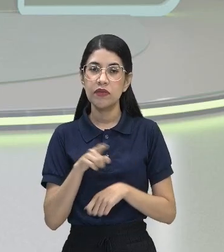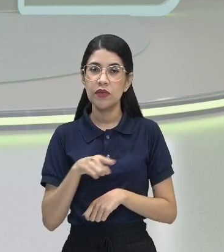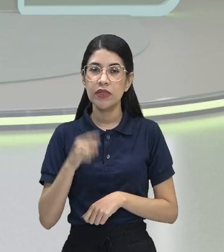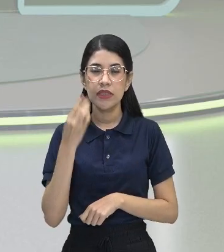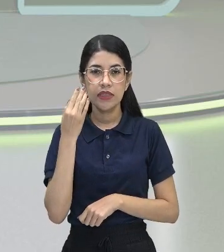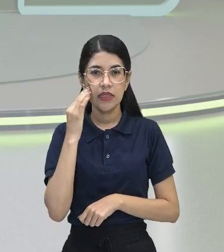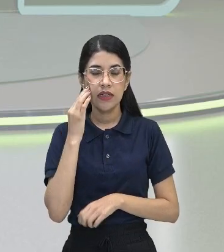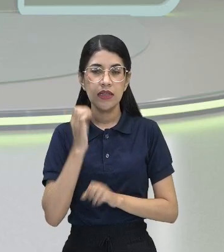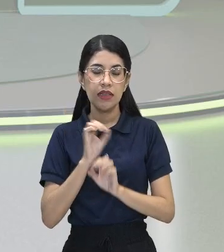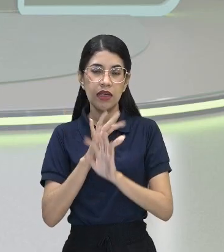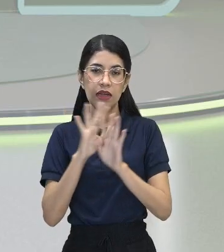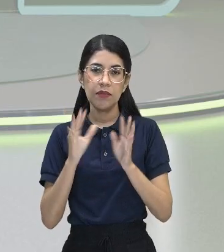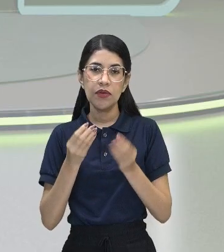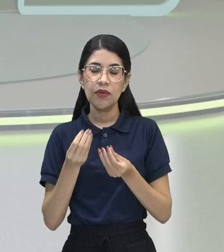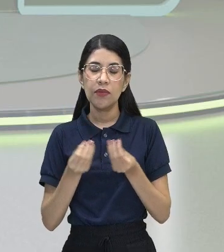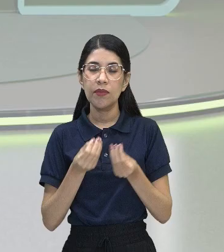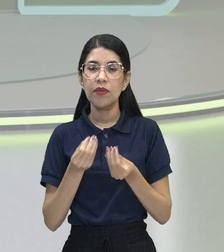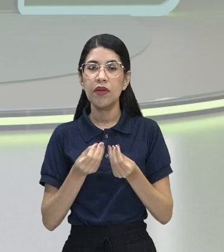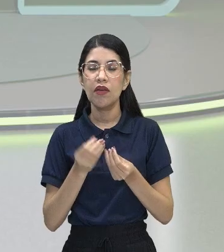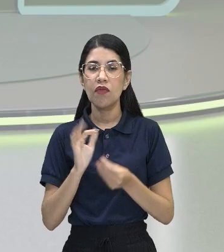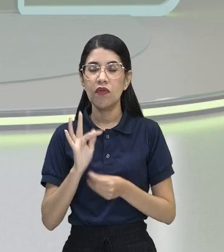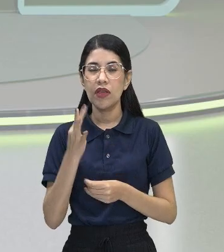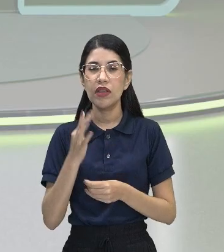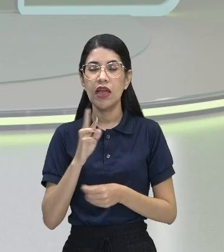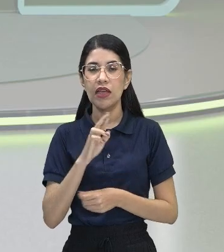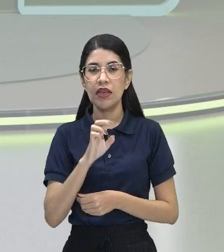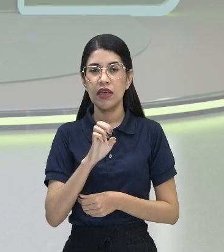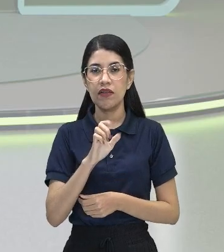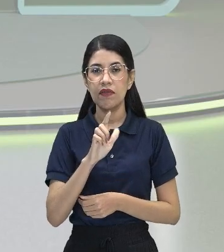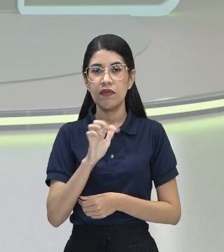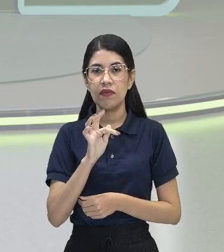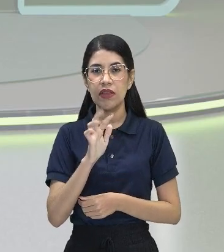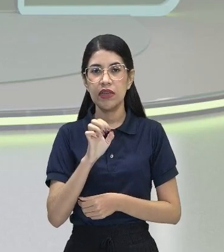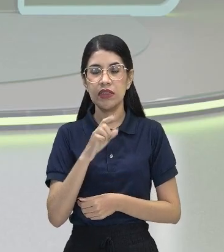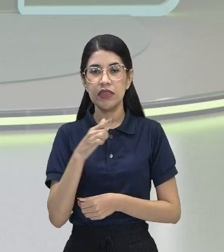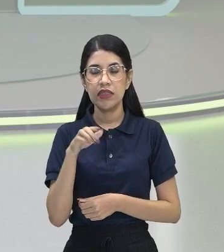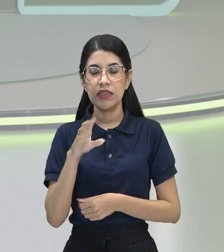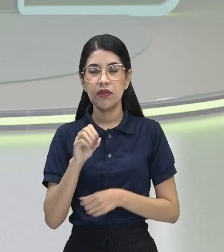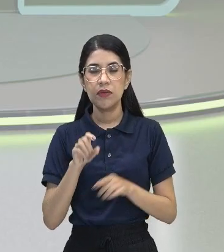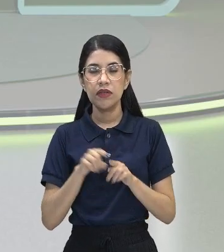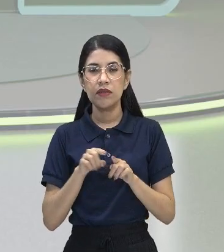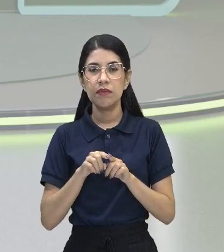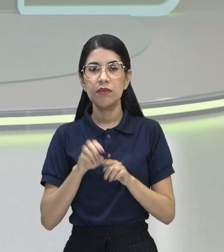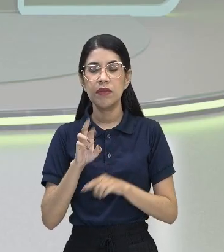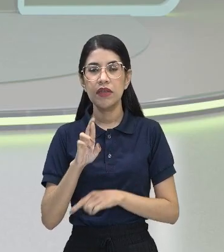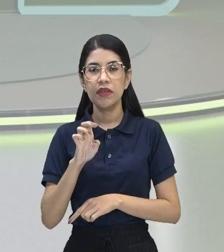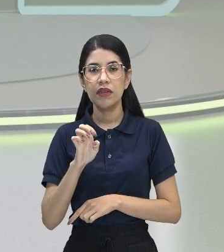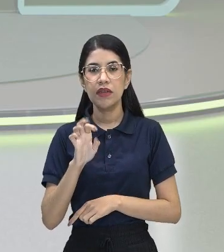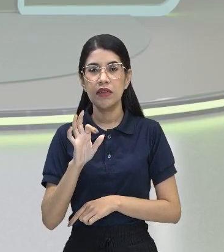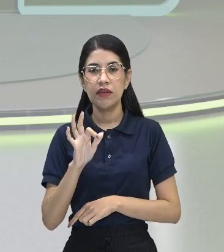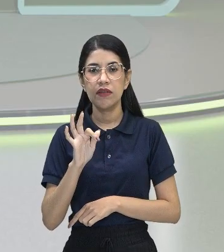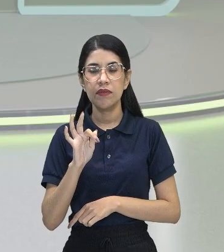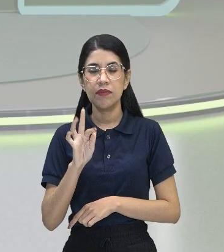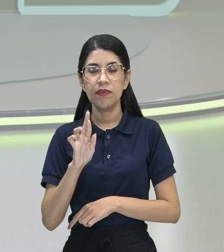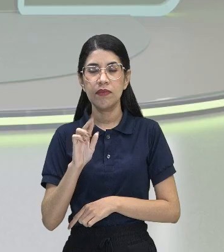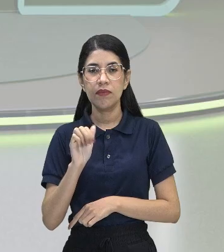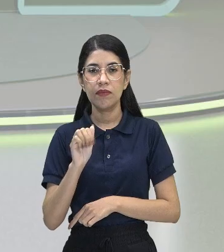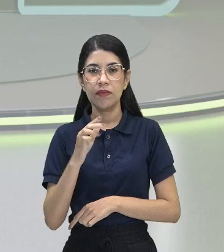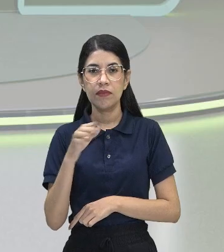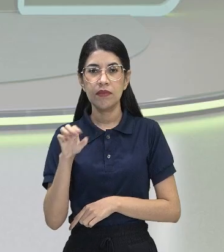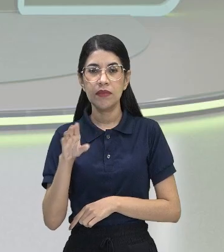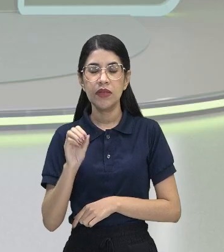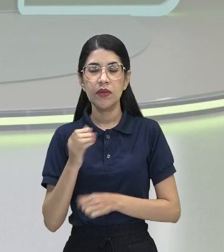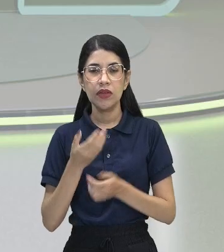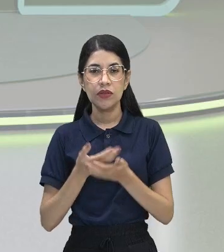entenda, né, além dos fenômenos de reflexão e de refração, que a gente já deu uma olhada em